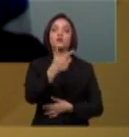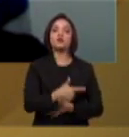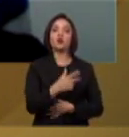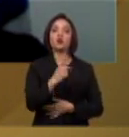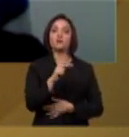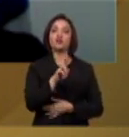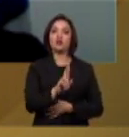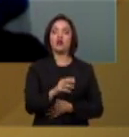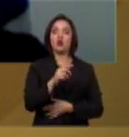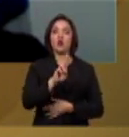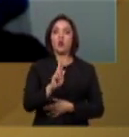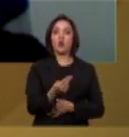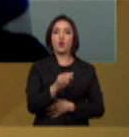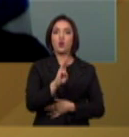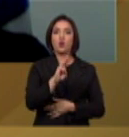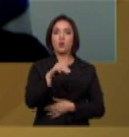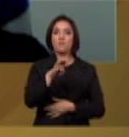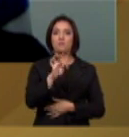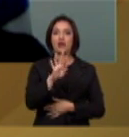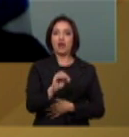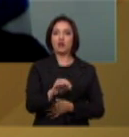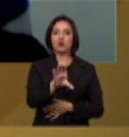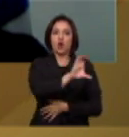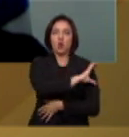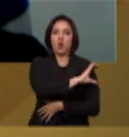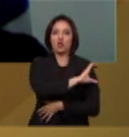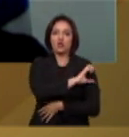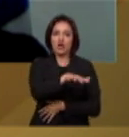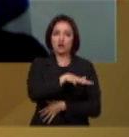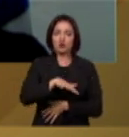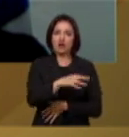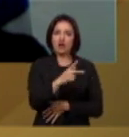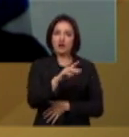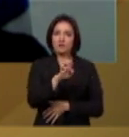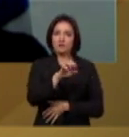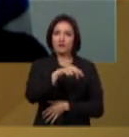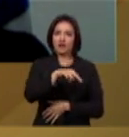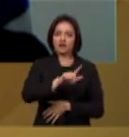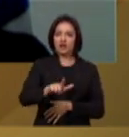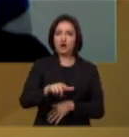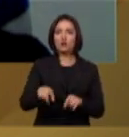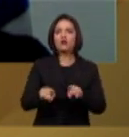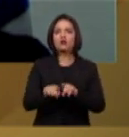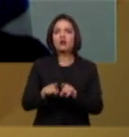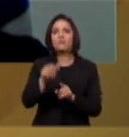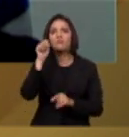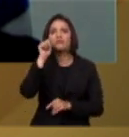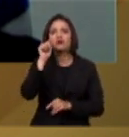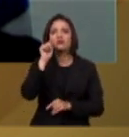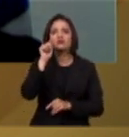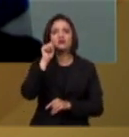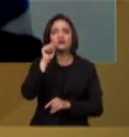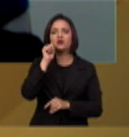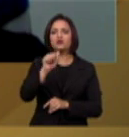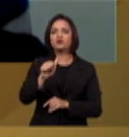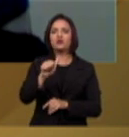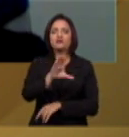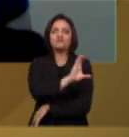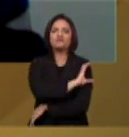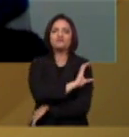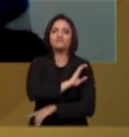que coordena a área penal, e da colega Lindora Maria Araújo, que coordena os trabalhos dos